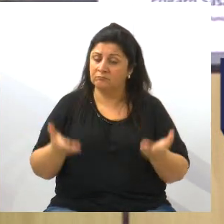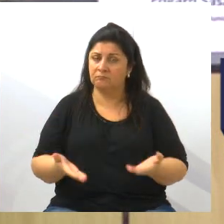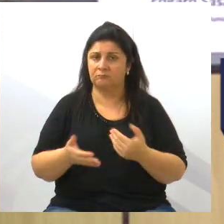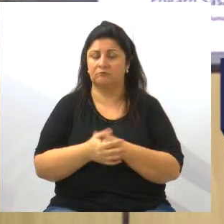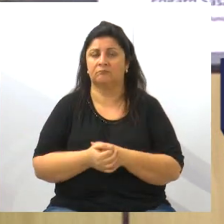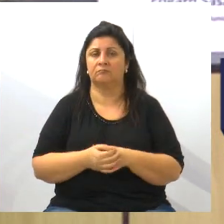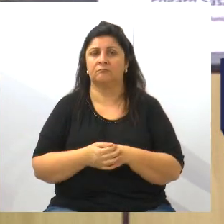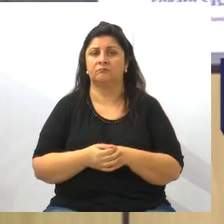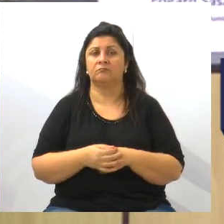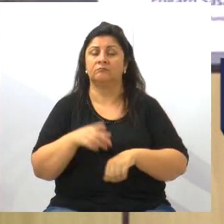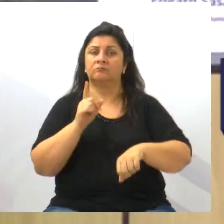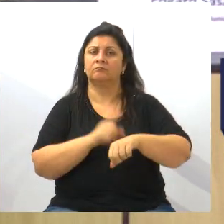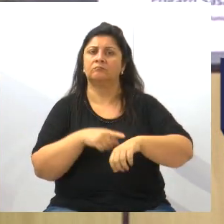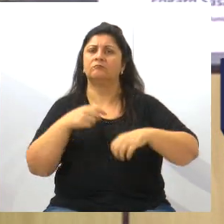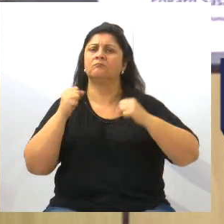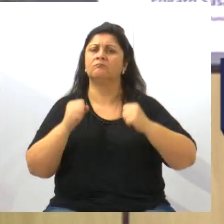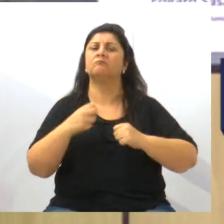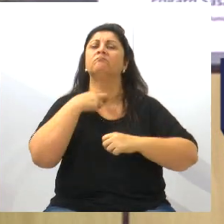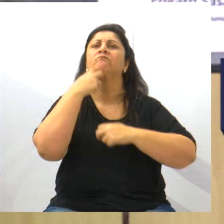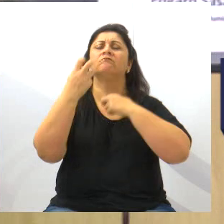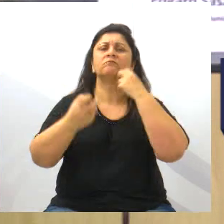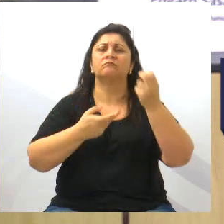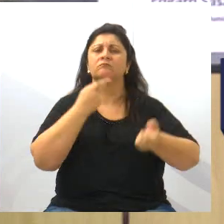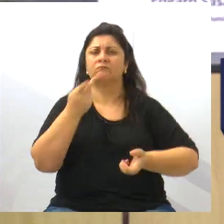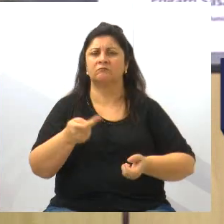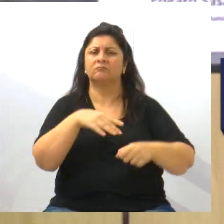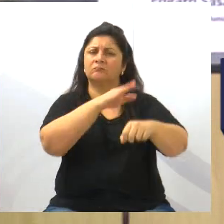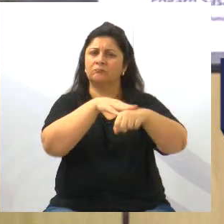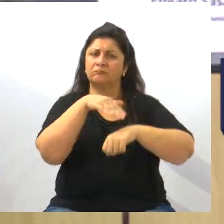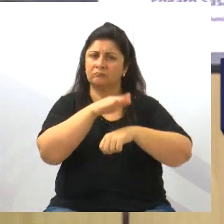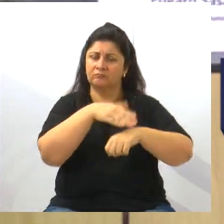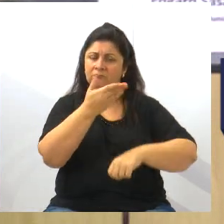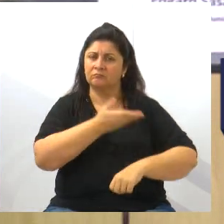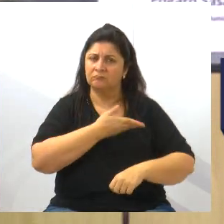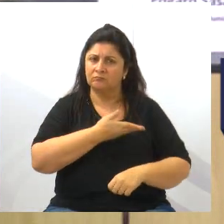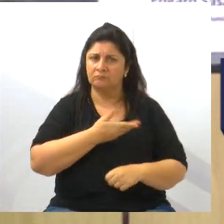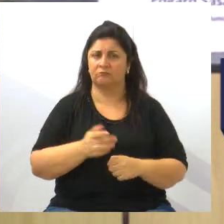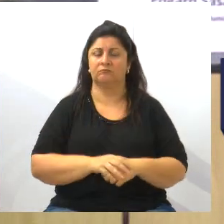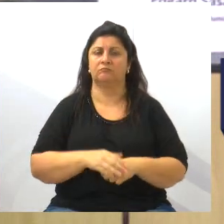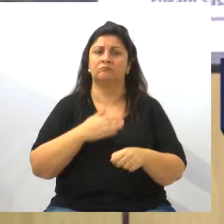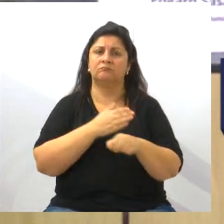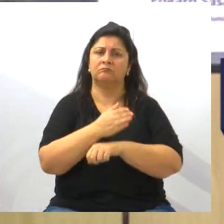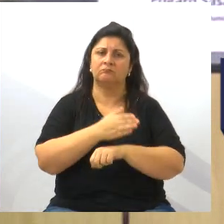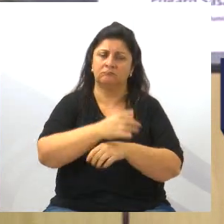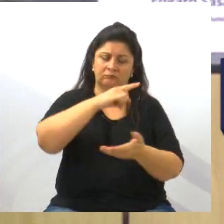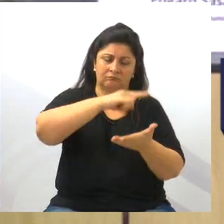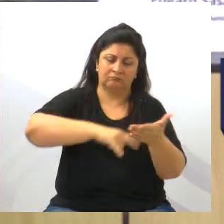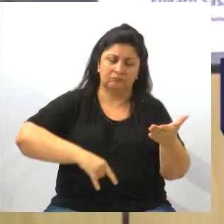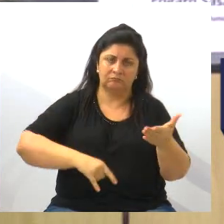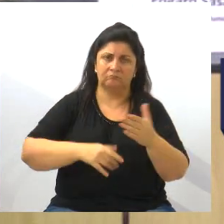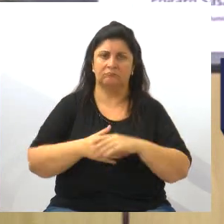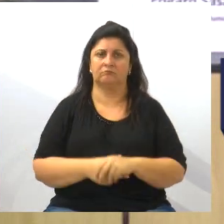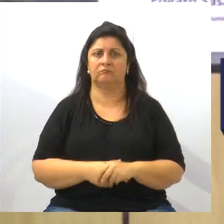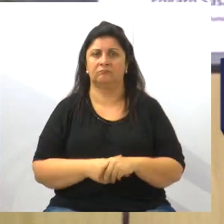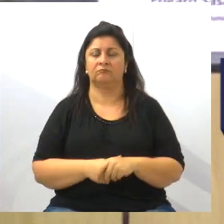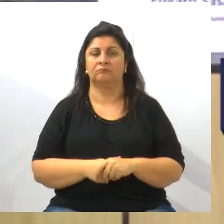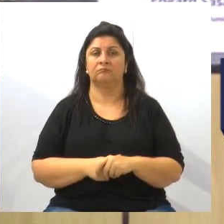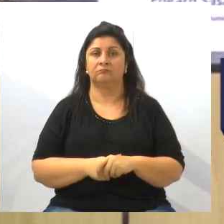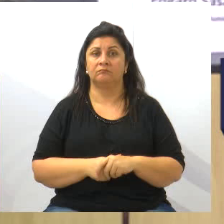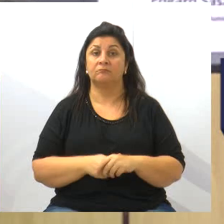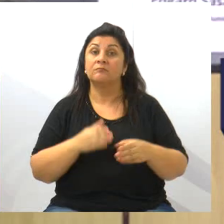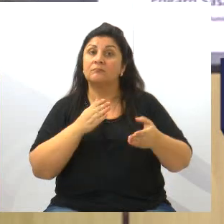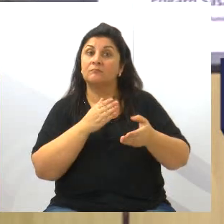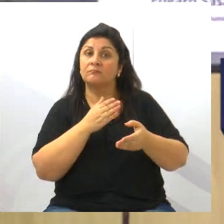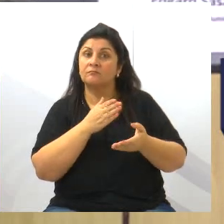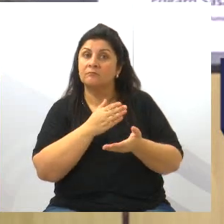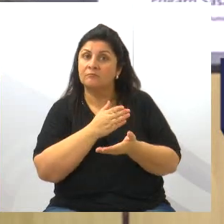que vocês podem ter essa voz. Então, chamem os amigos, participem das inscrições, participem do